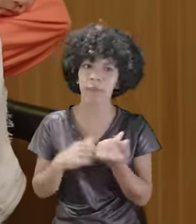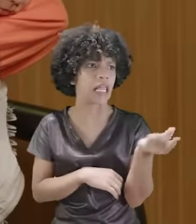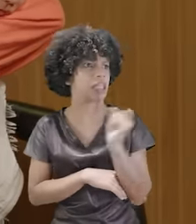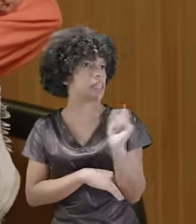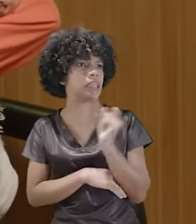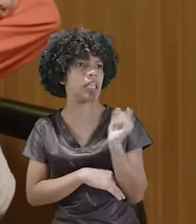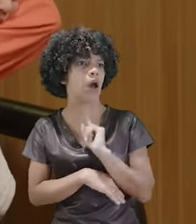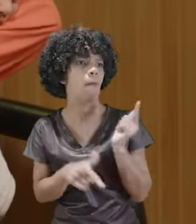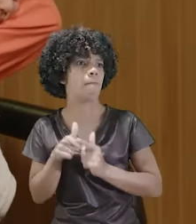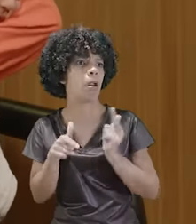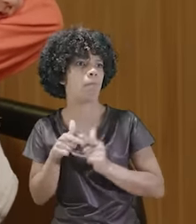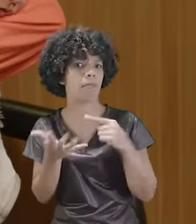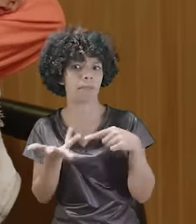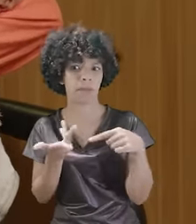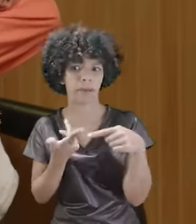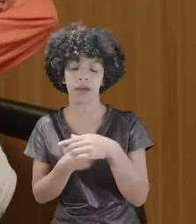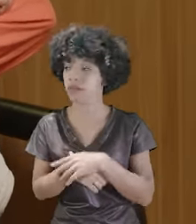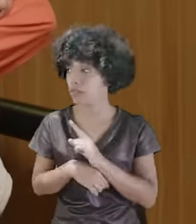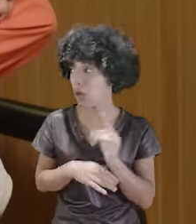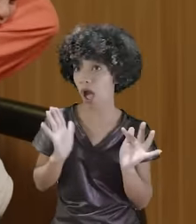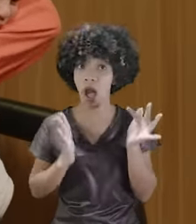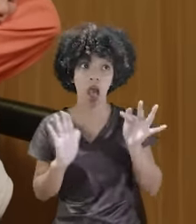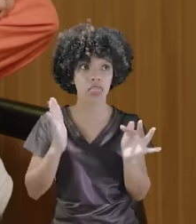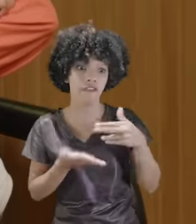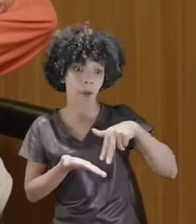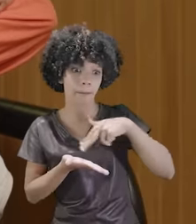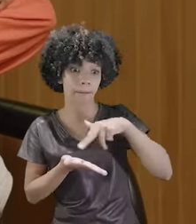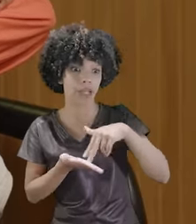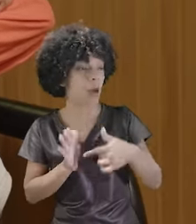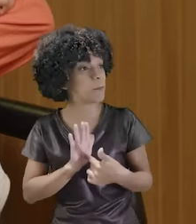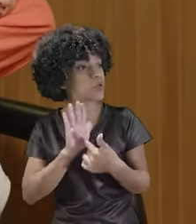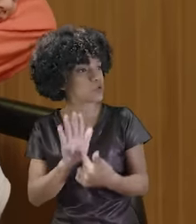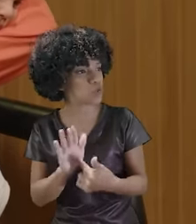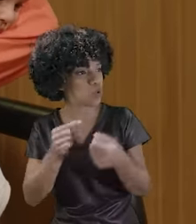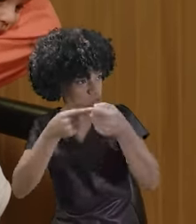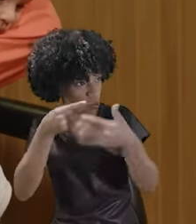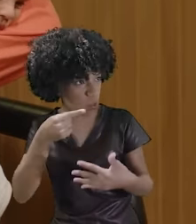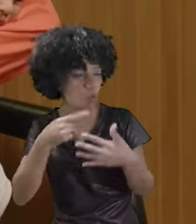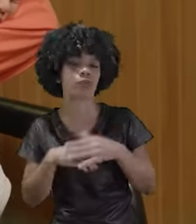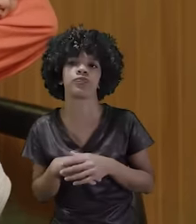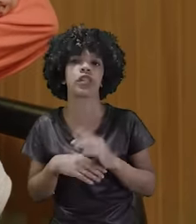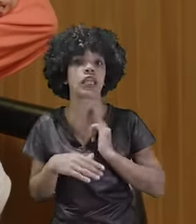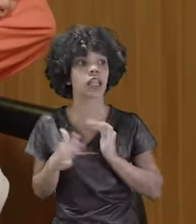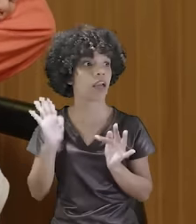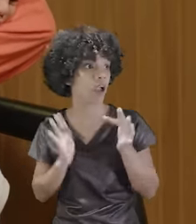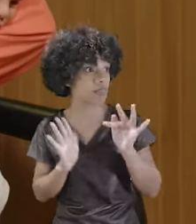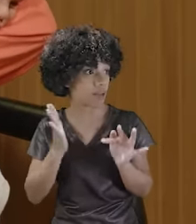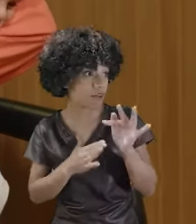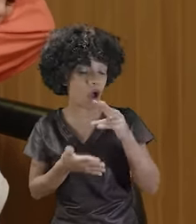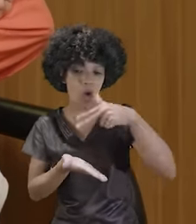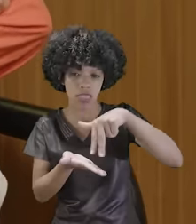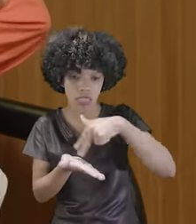não vai porque lá muito problema ainda falou na Olá carnaval pessoas dançar ele começou a mostrar para mim no Google que tem carnaval